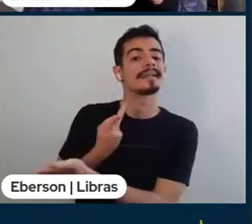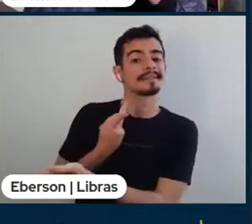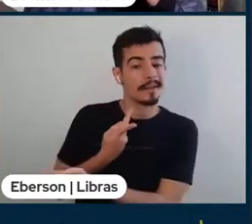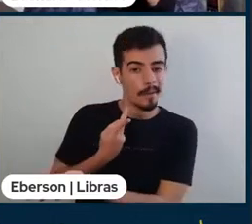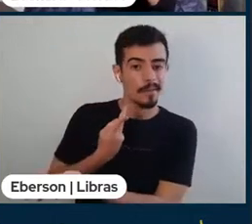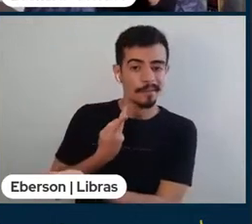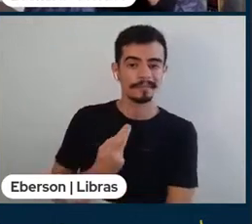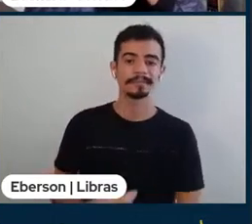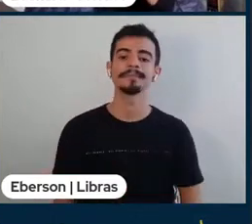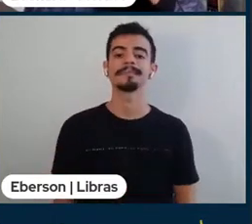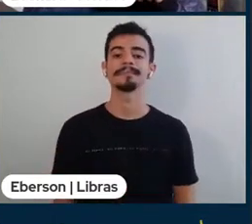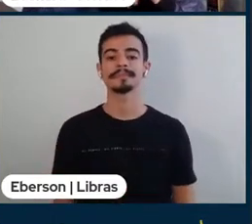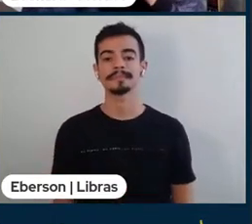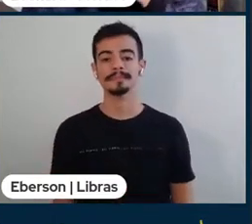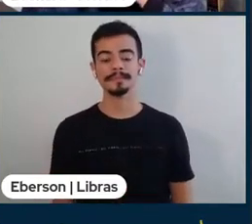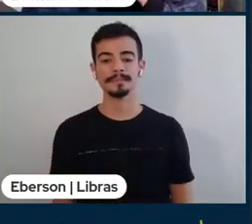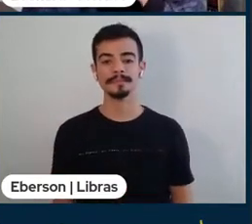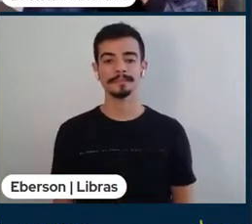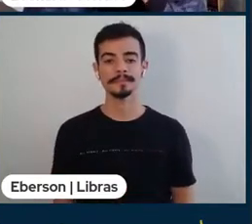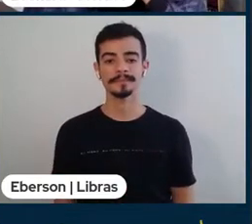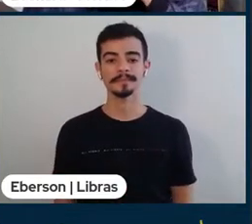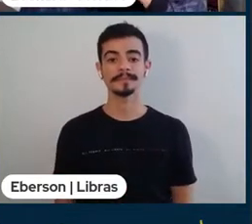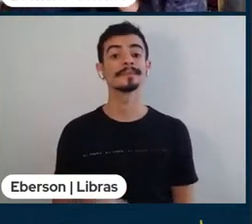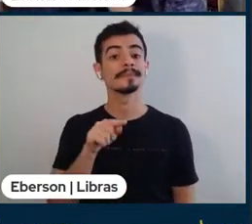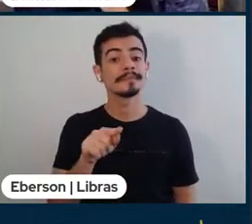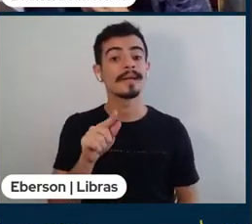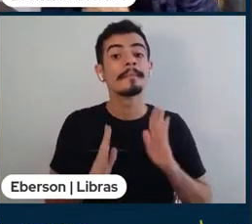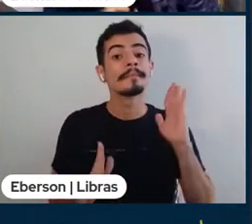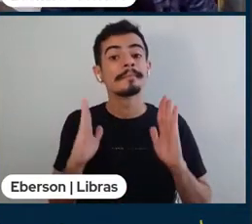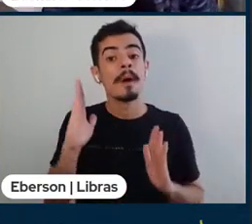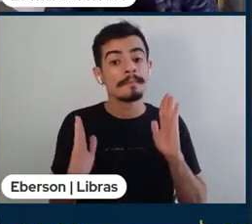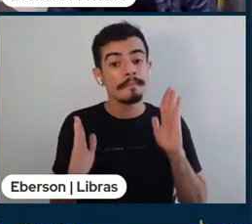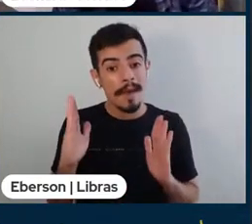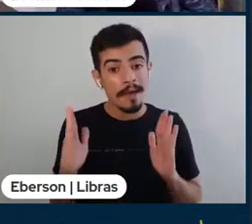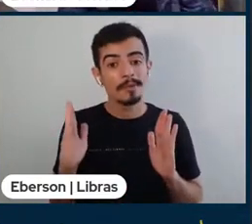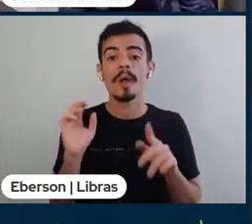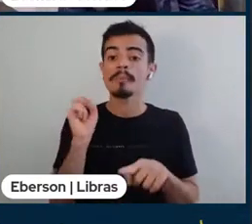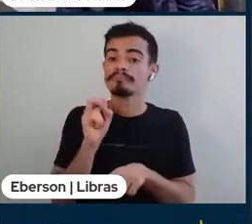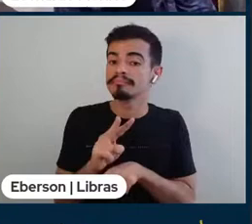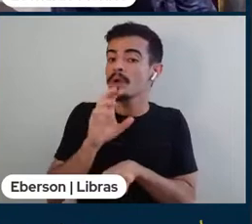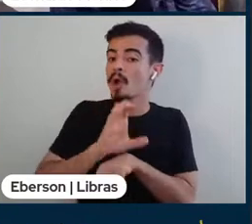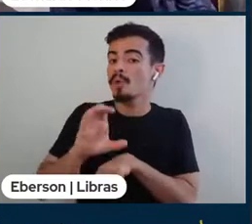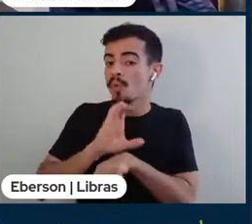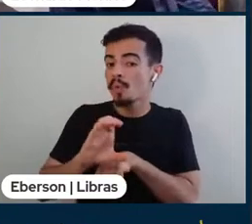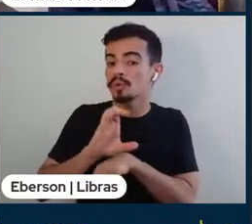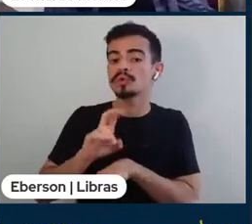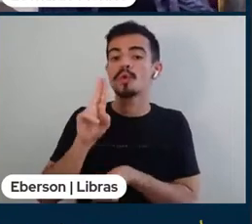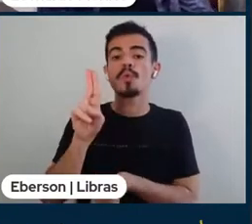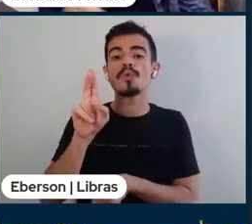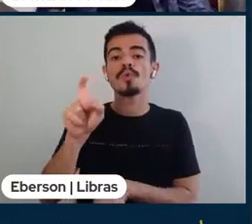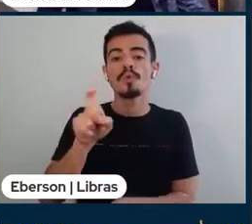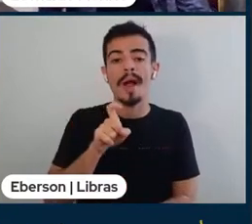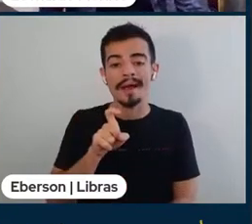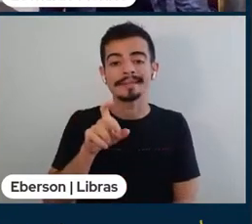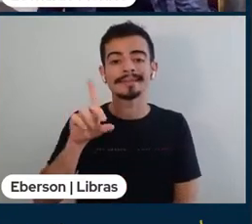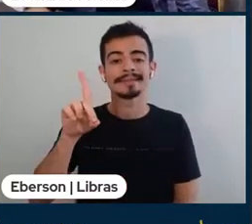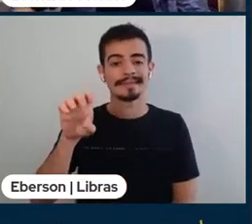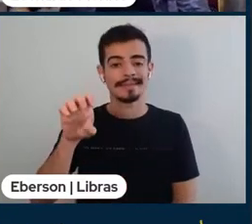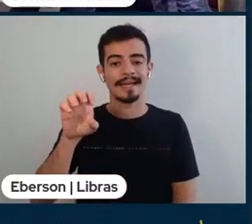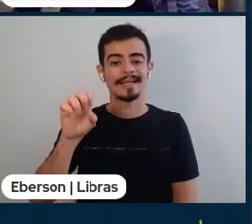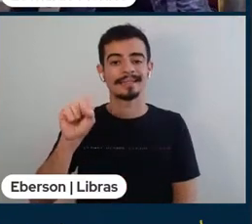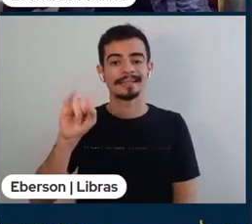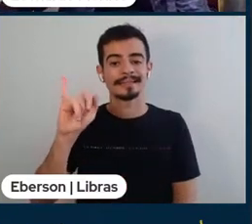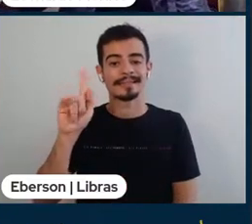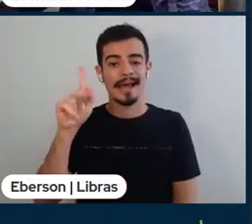Bom, e aí nesse momento eu fui e fiz um curso de UX design. Enfim, fiz alguns